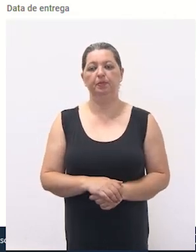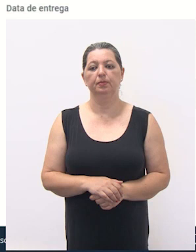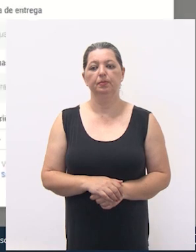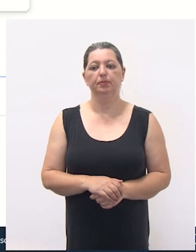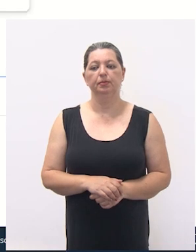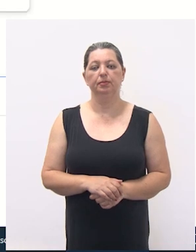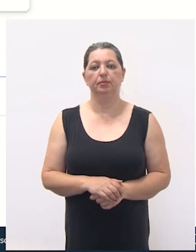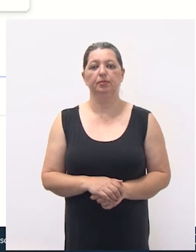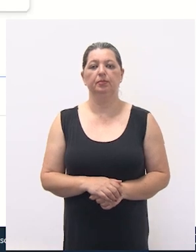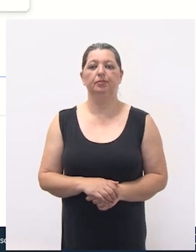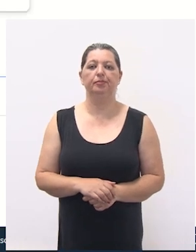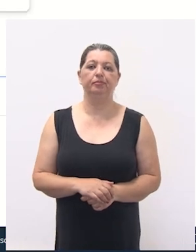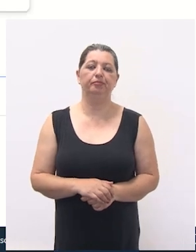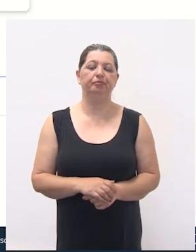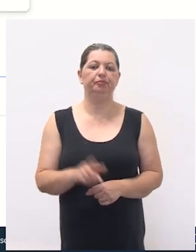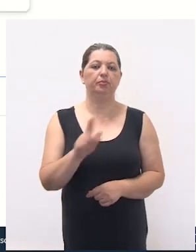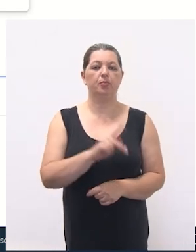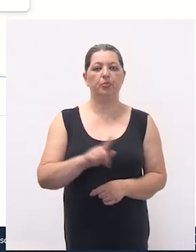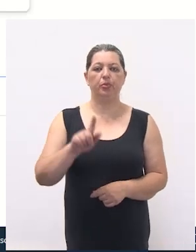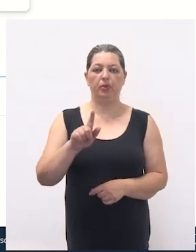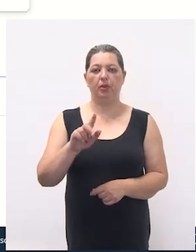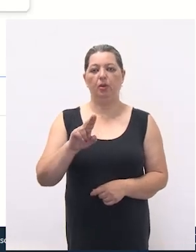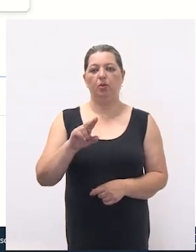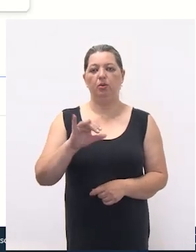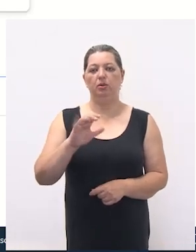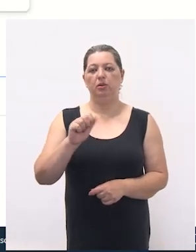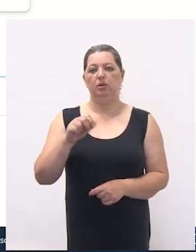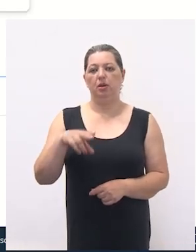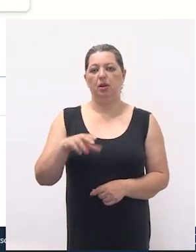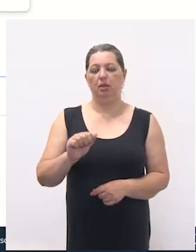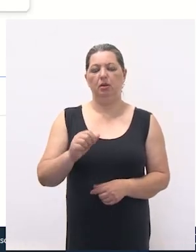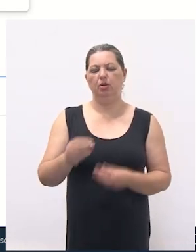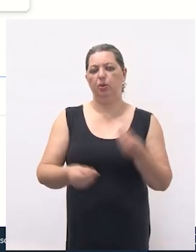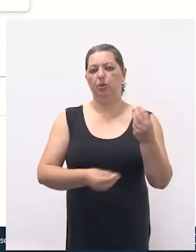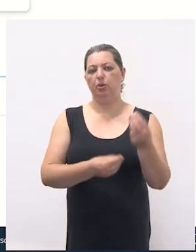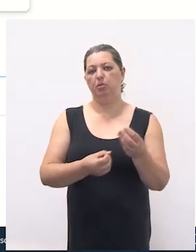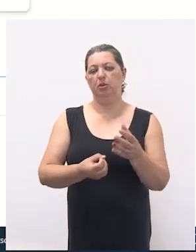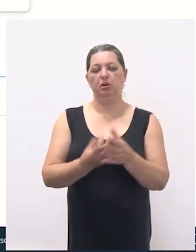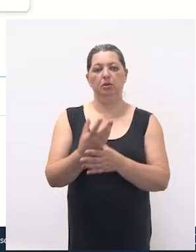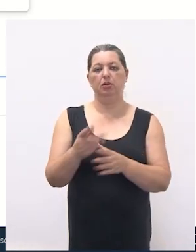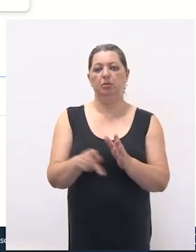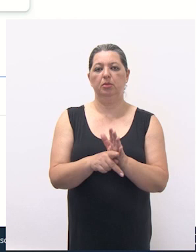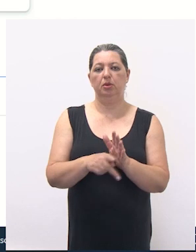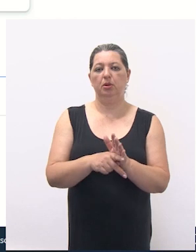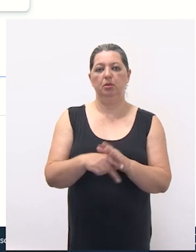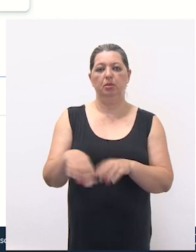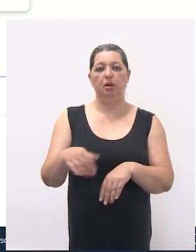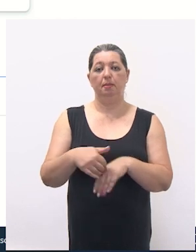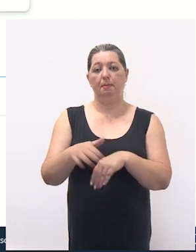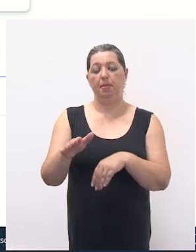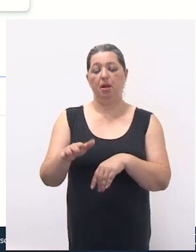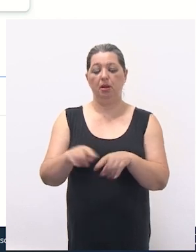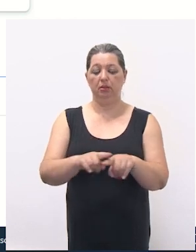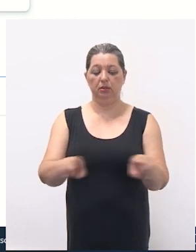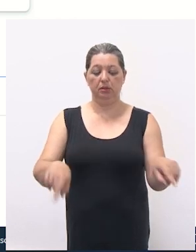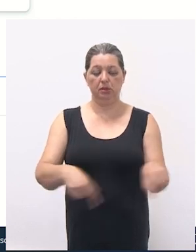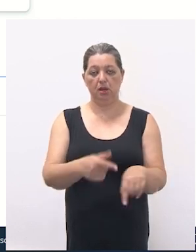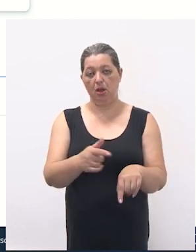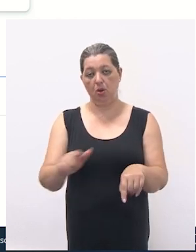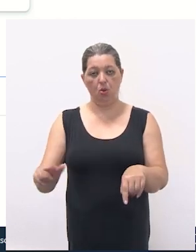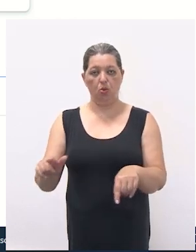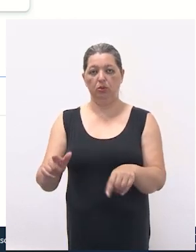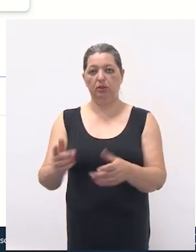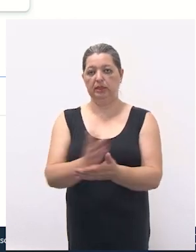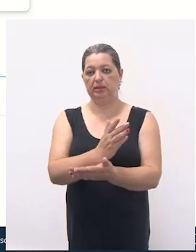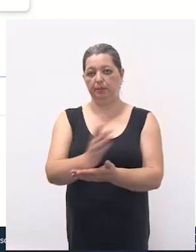a professora Luciana coloca aqui, como criar uma avaliação ou atividade para mais de uma sala separadamente?